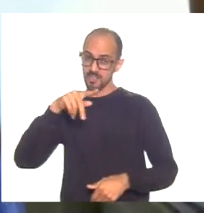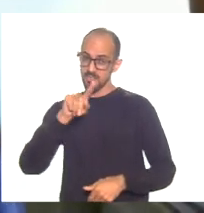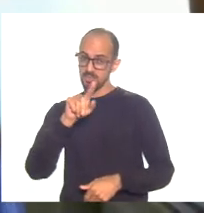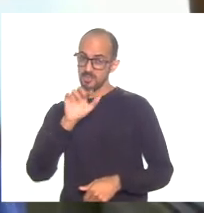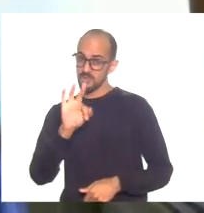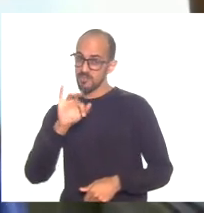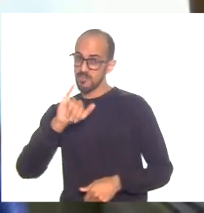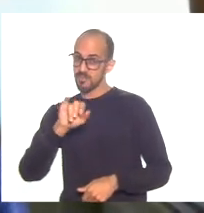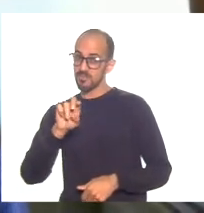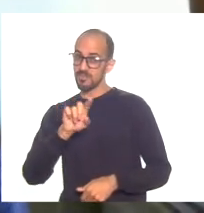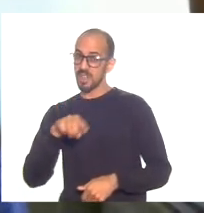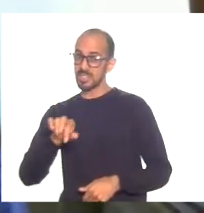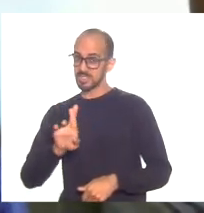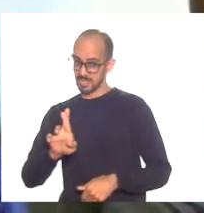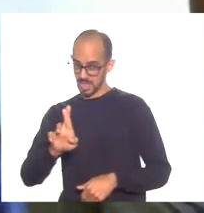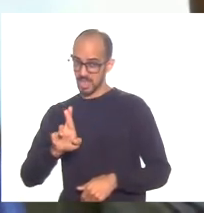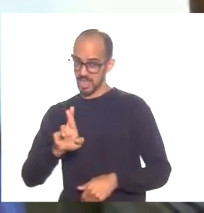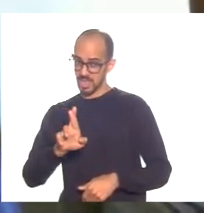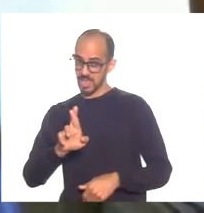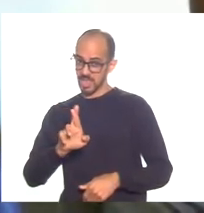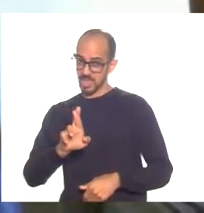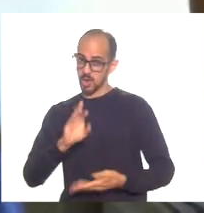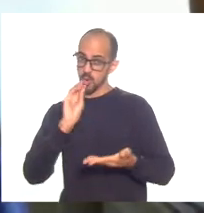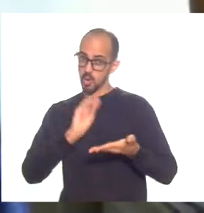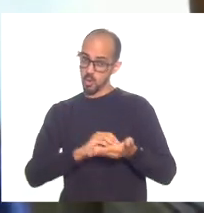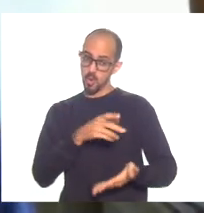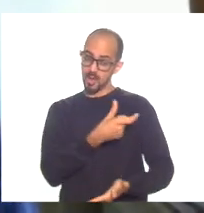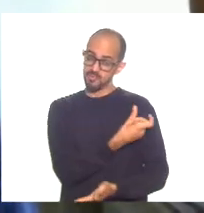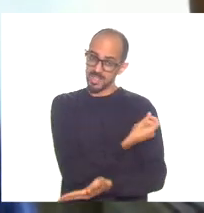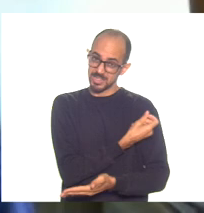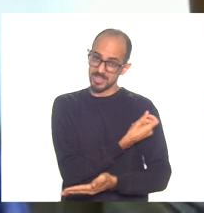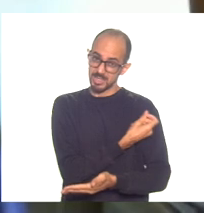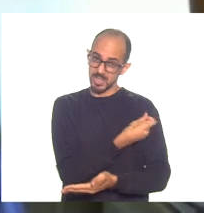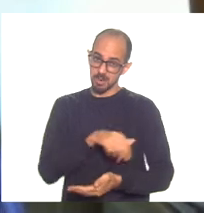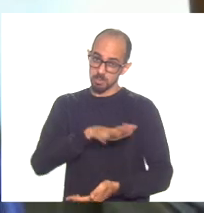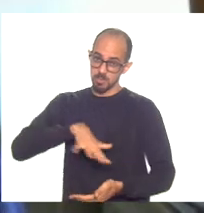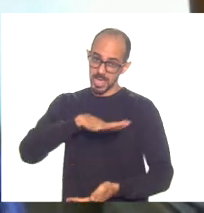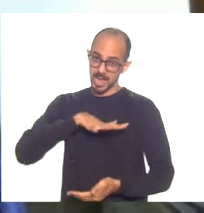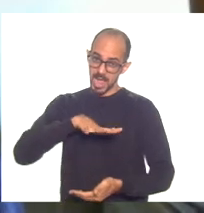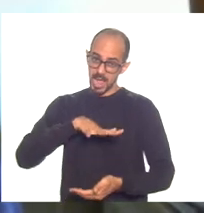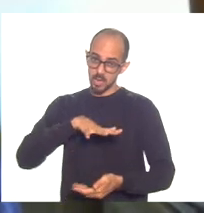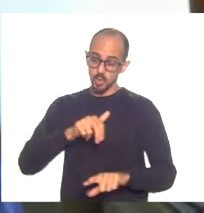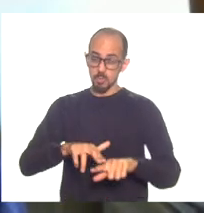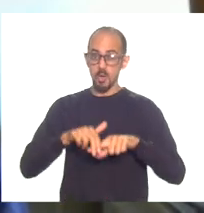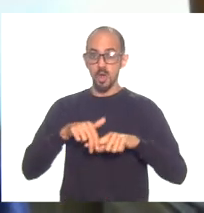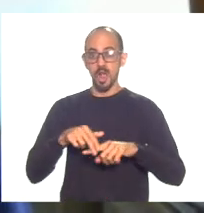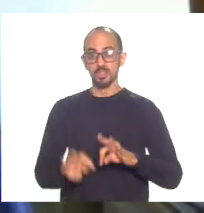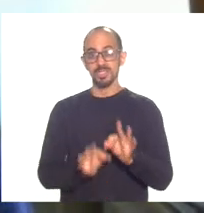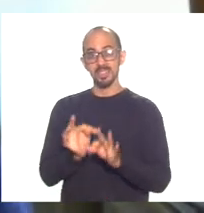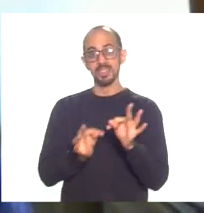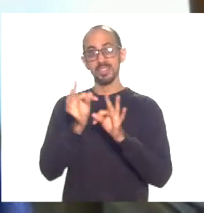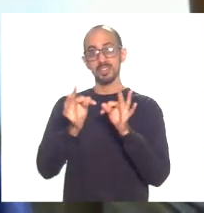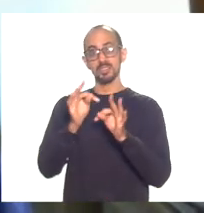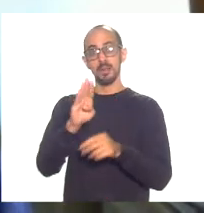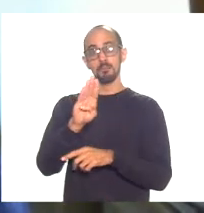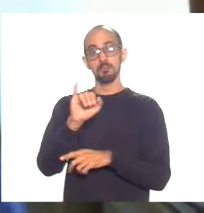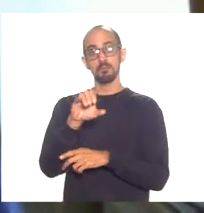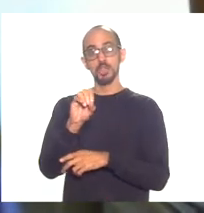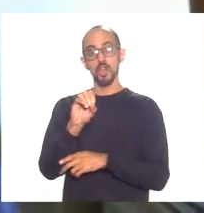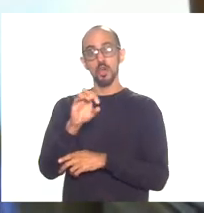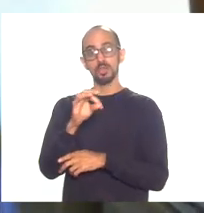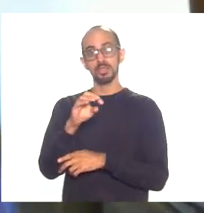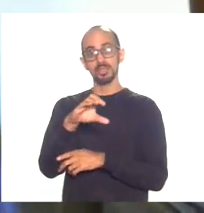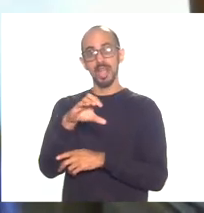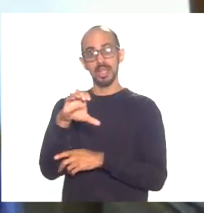ela botou a vacina no mercado devido à tecnologia da BioNTech, que